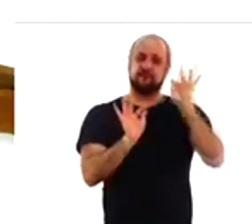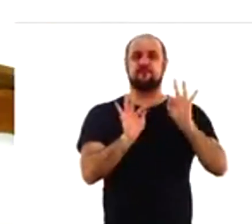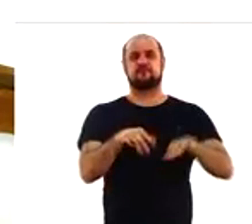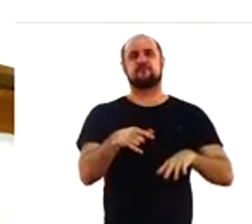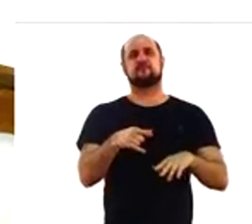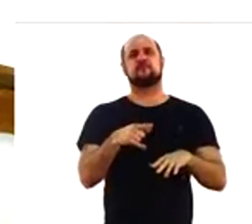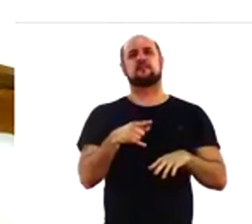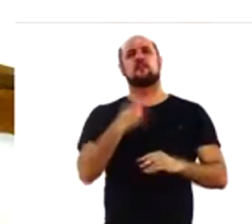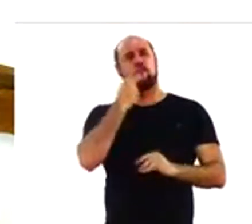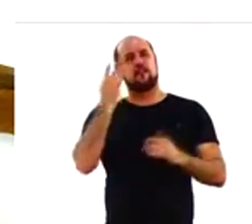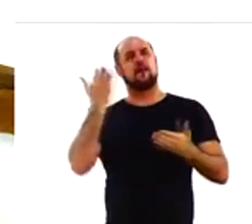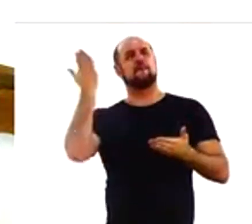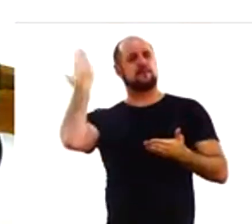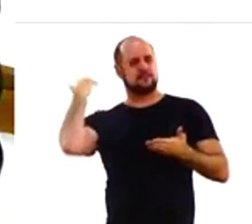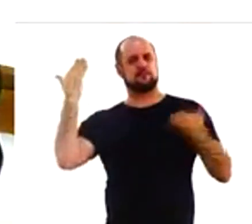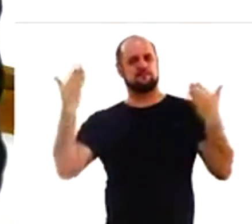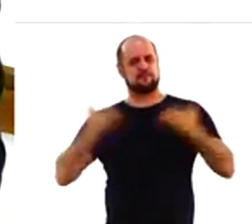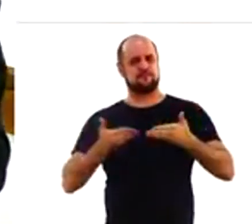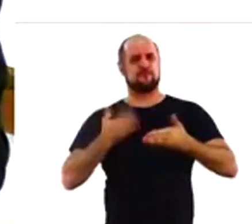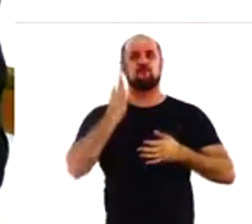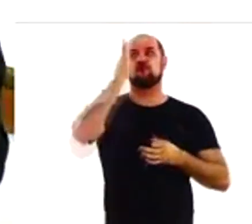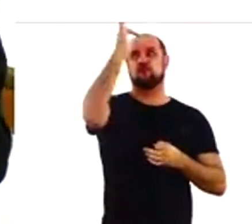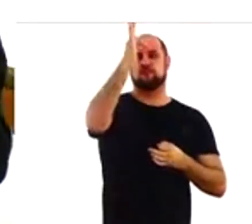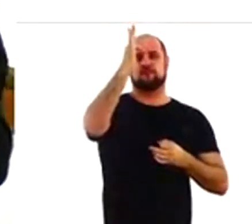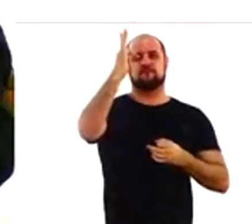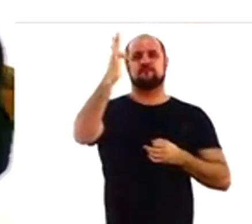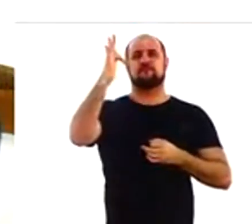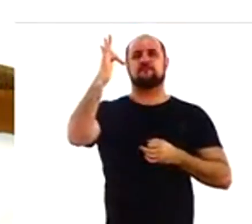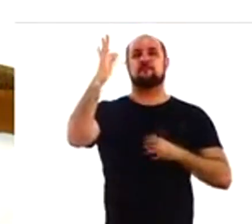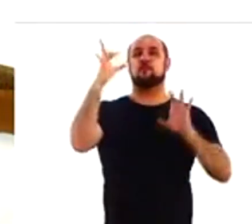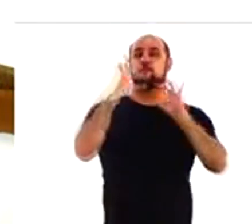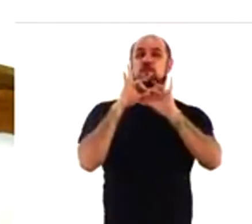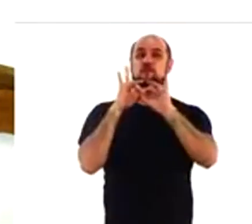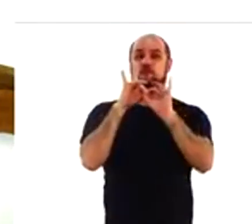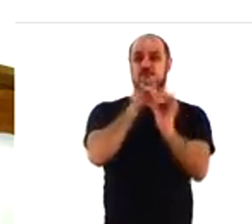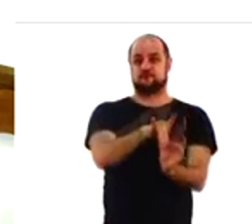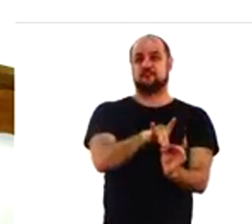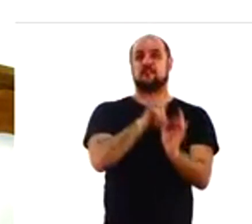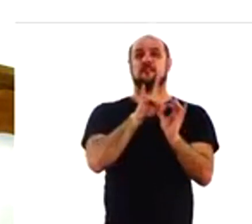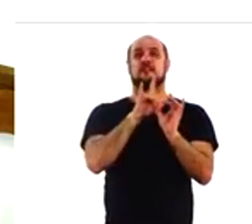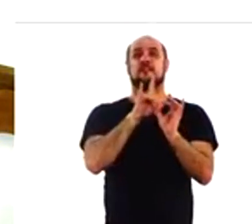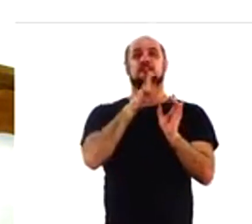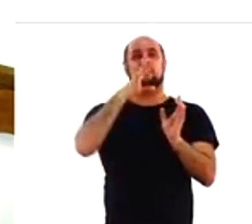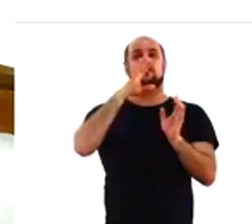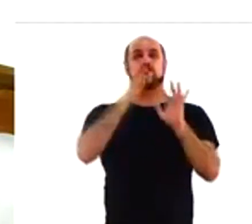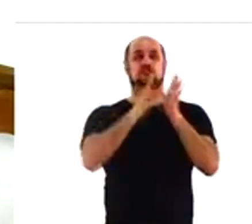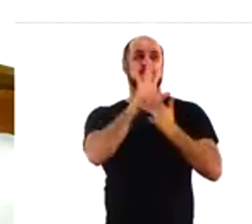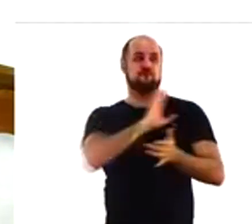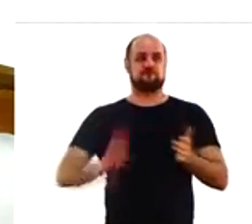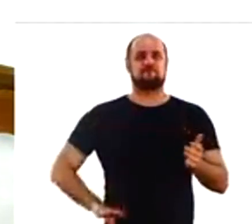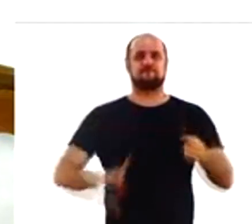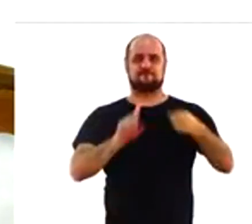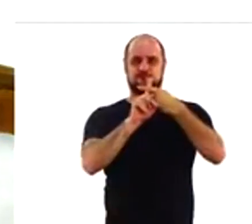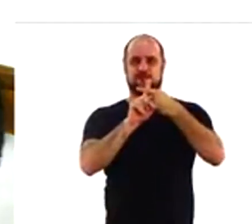presente e um futuro, que ela tem a ver com Jesus Cristo na cruz, que ela tem a ver com a ação do Espírito Santo no presente e que ela tem a ver